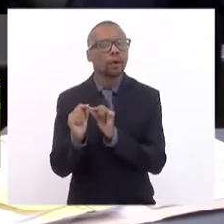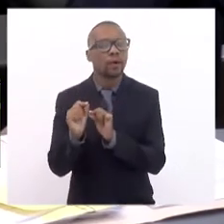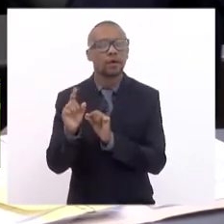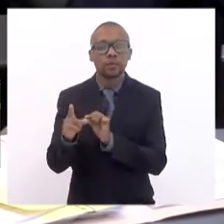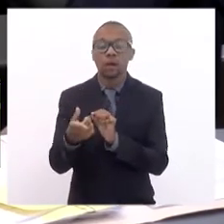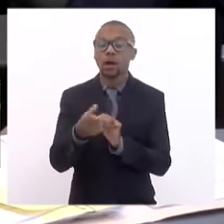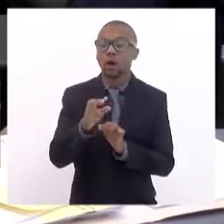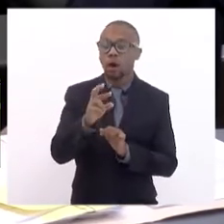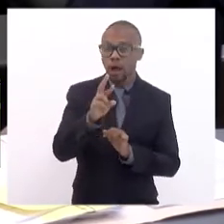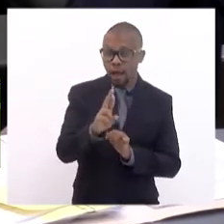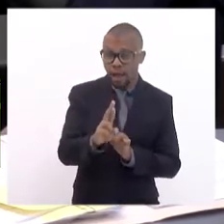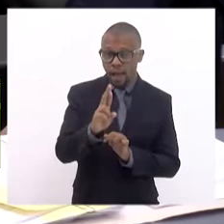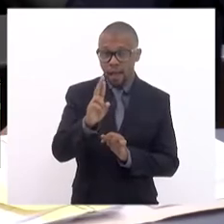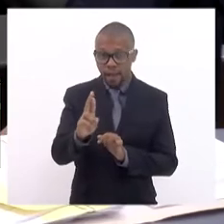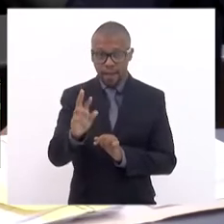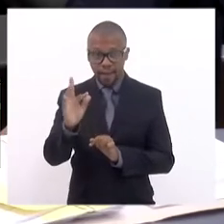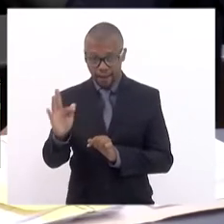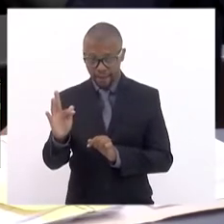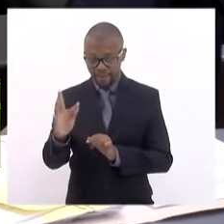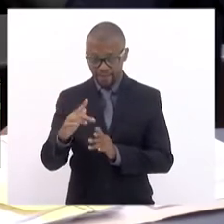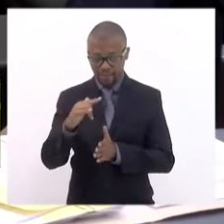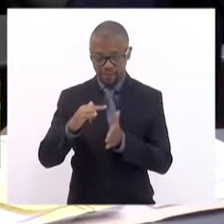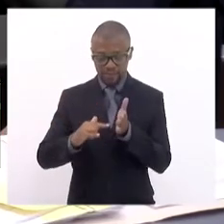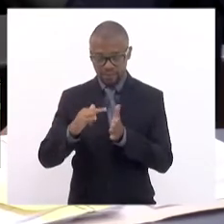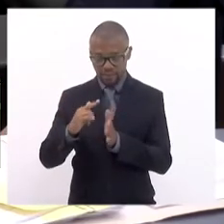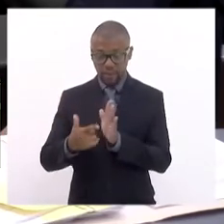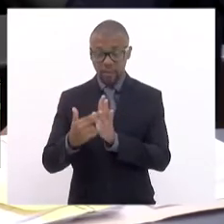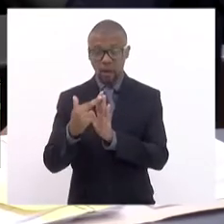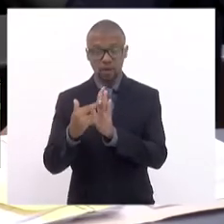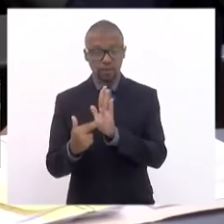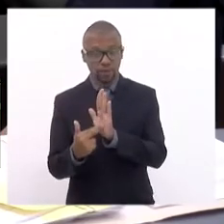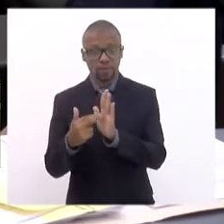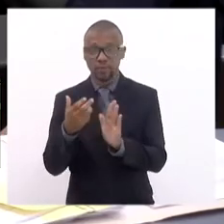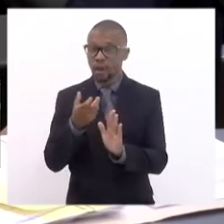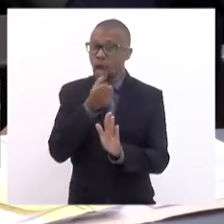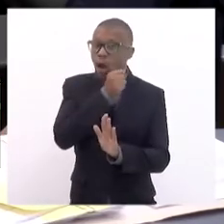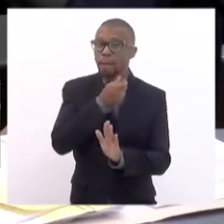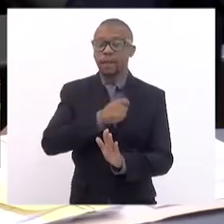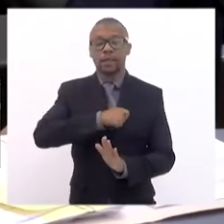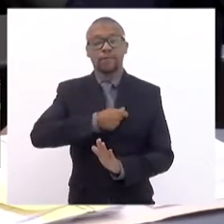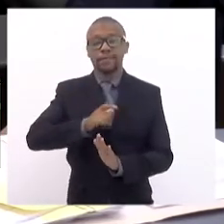que vige até hoje. E o regime de recuperação fiscal tem